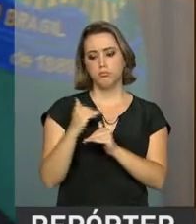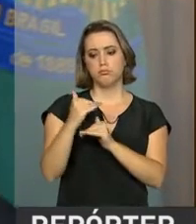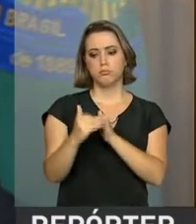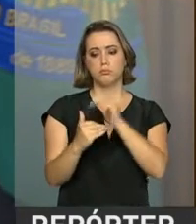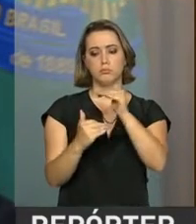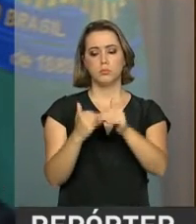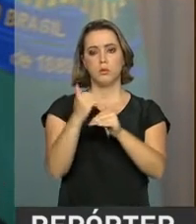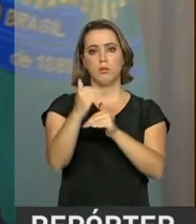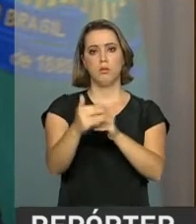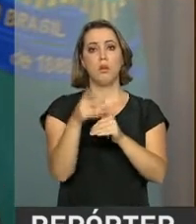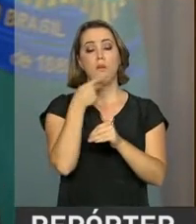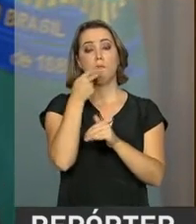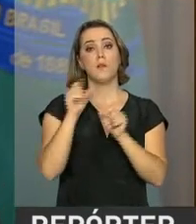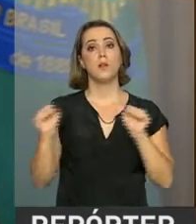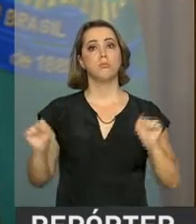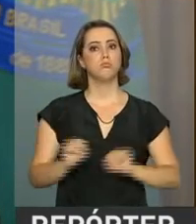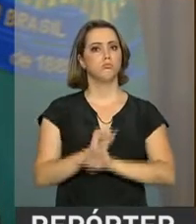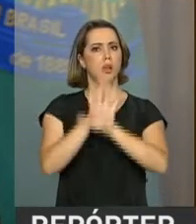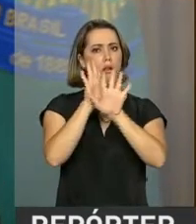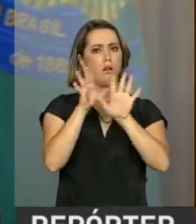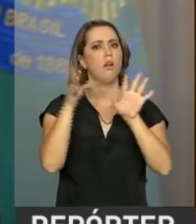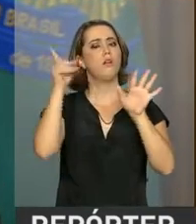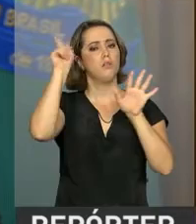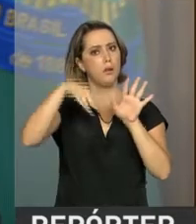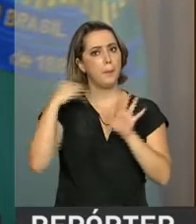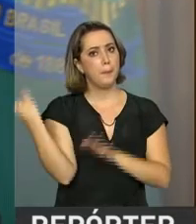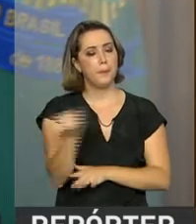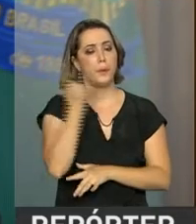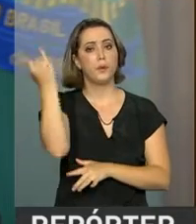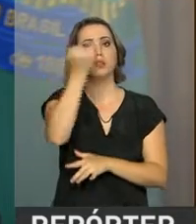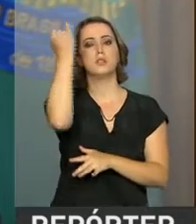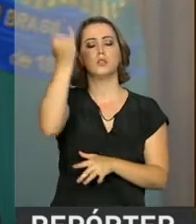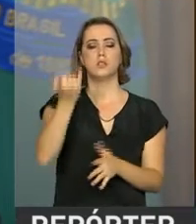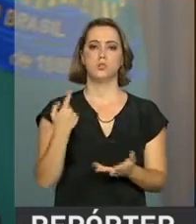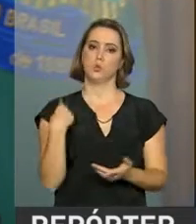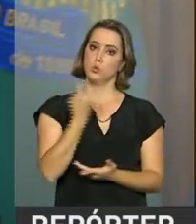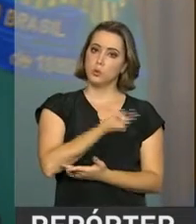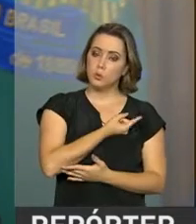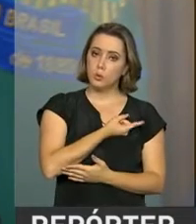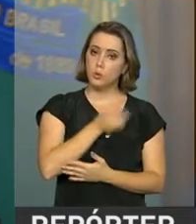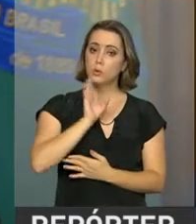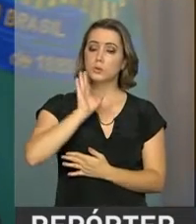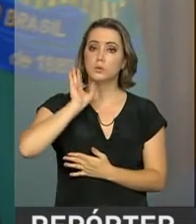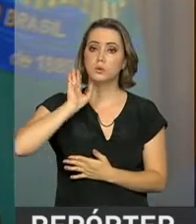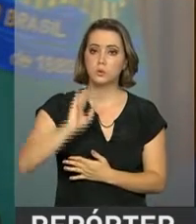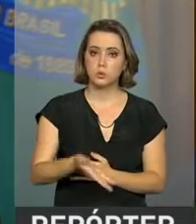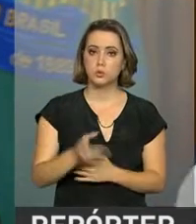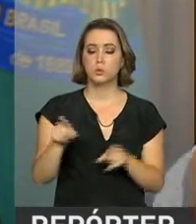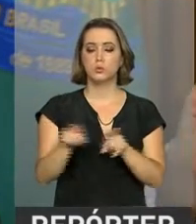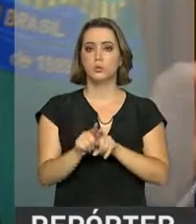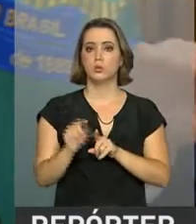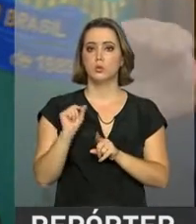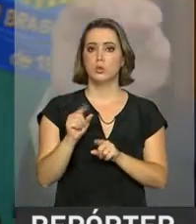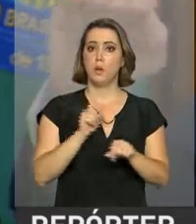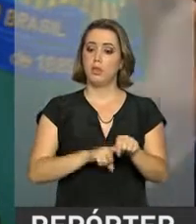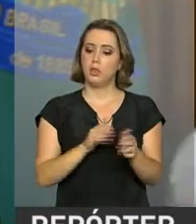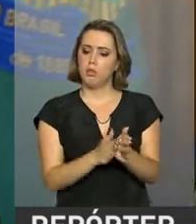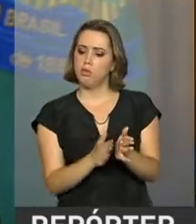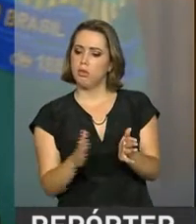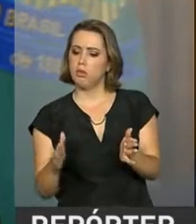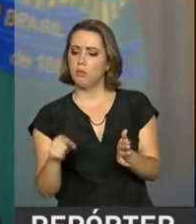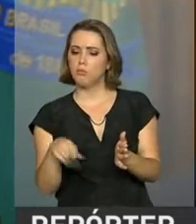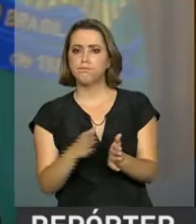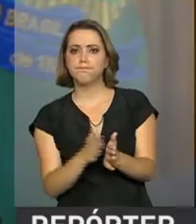que esse é um ponto absolutamente fundamental nós vamos agora ter períodos prolongados